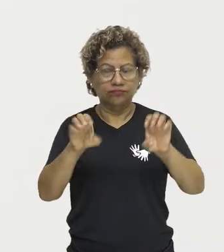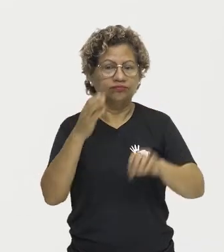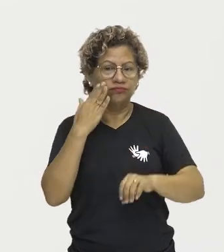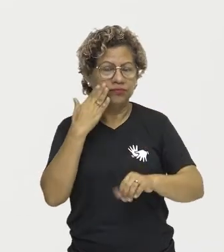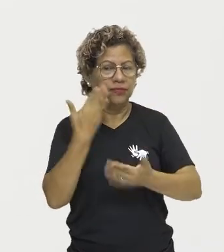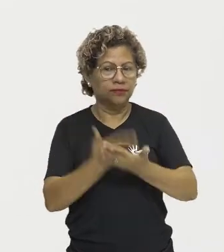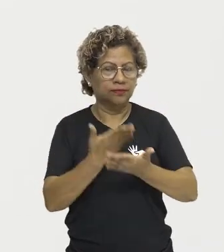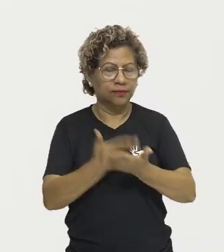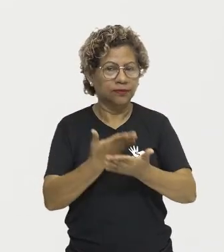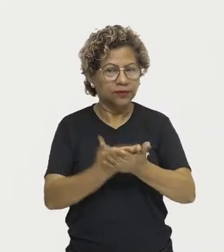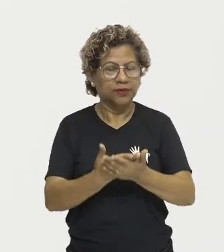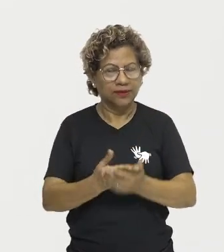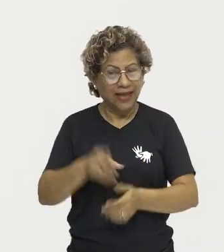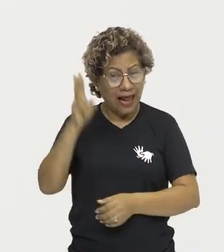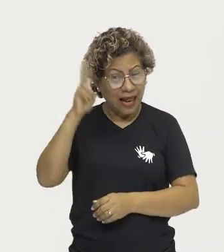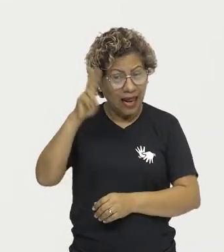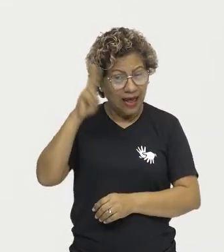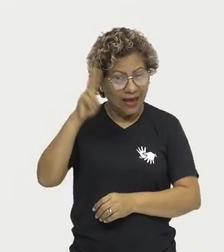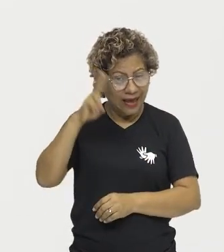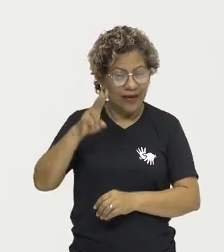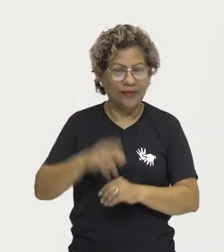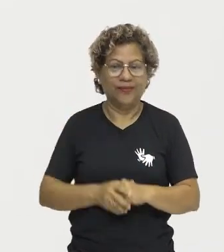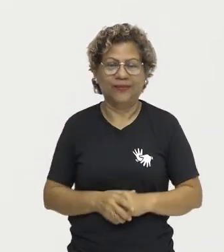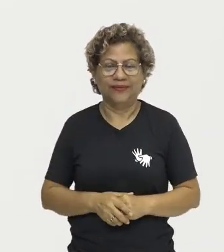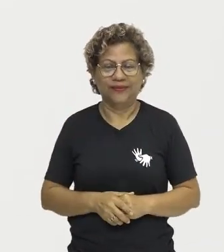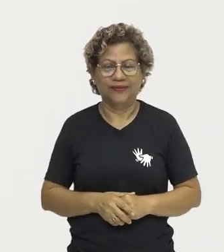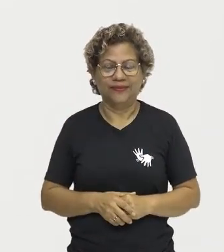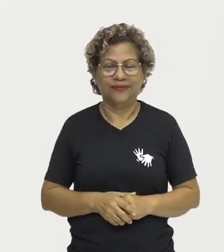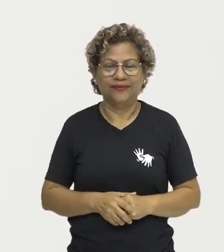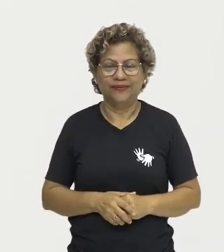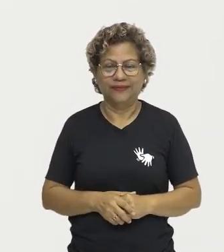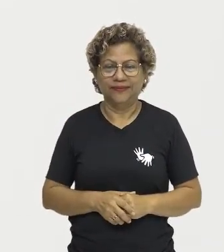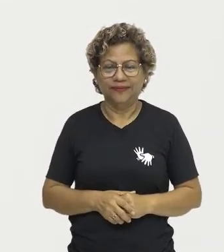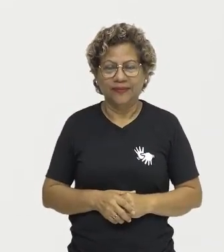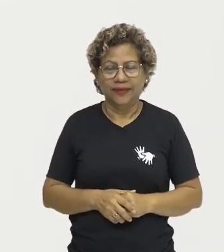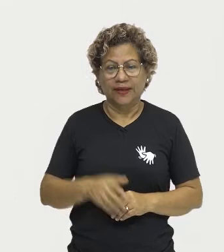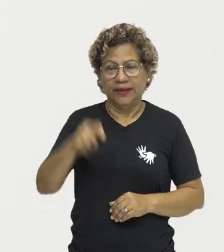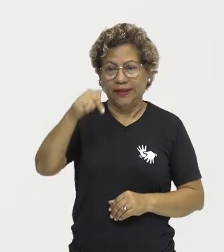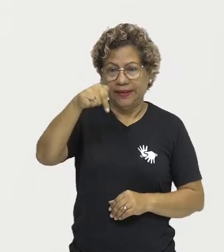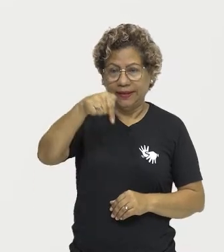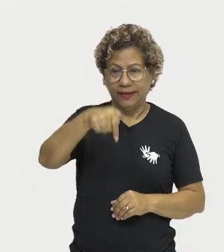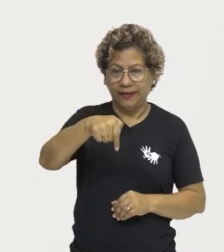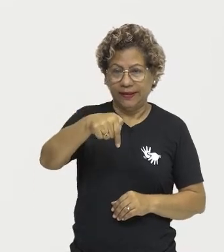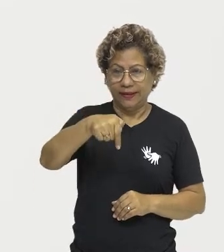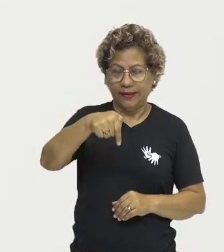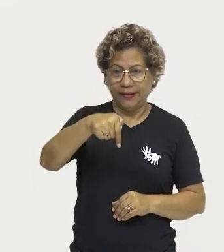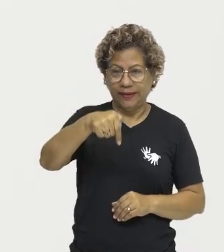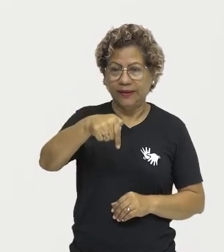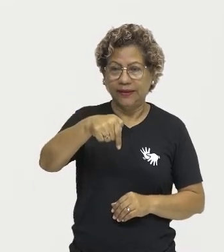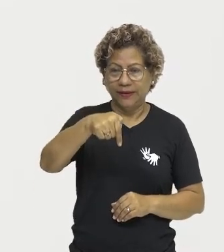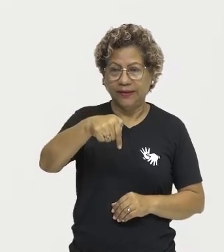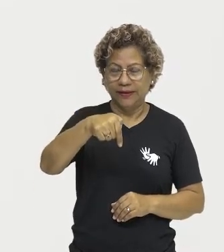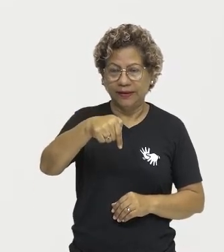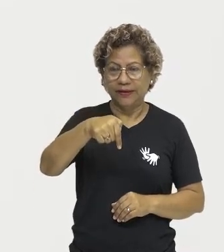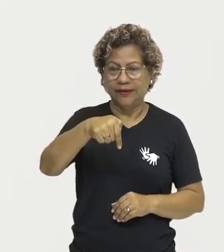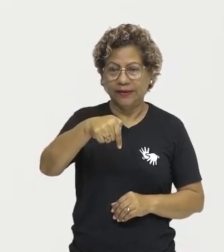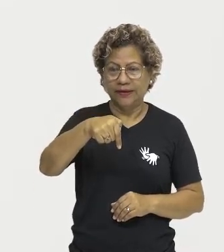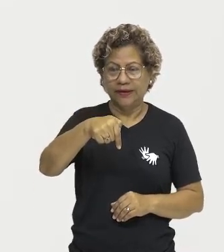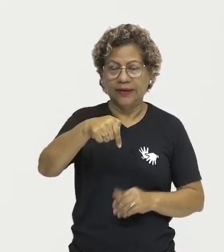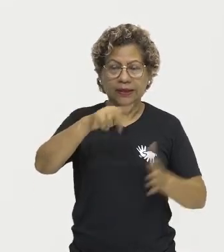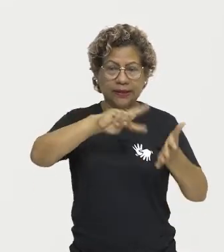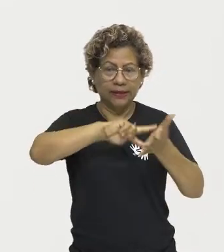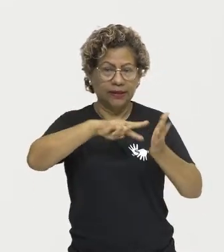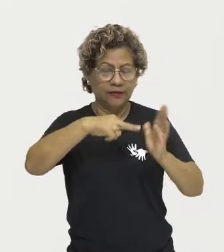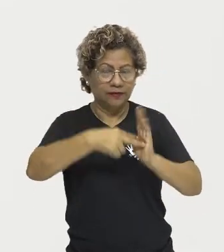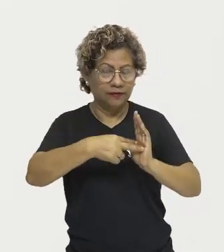ok? Lembram dela? Qual é a equação? Que representa a quantidade